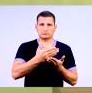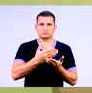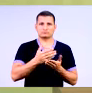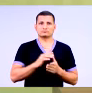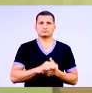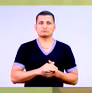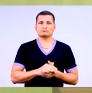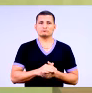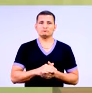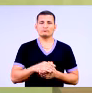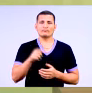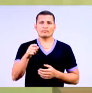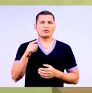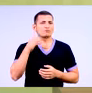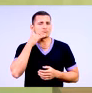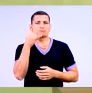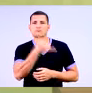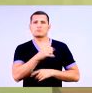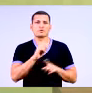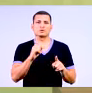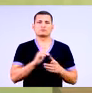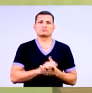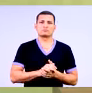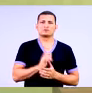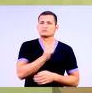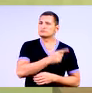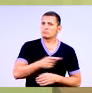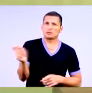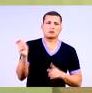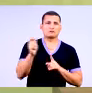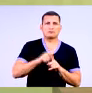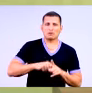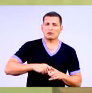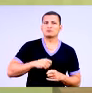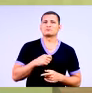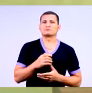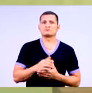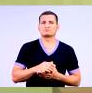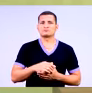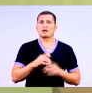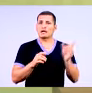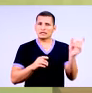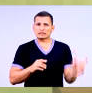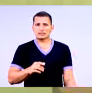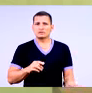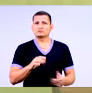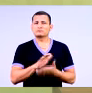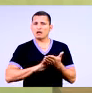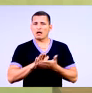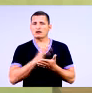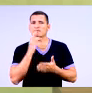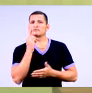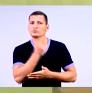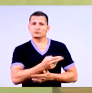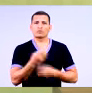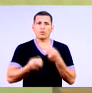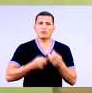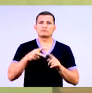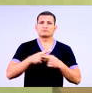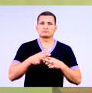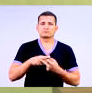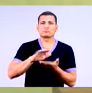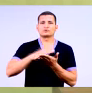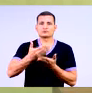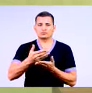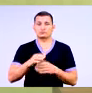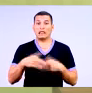pois o mesmo não liga. Semanas e meses se passam e o cliente não tem uma resposta, um retorno sobre a manutenção desse notebook.